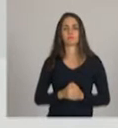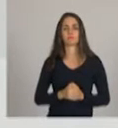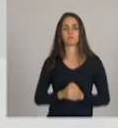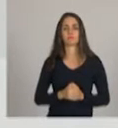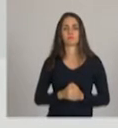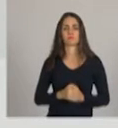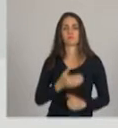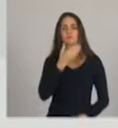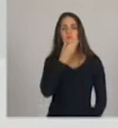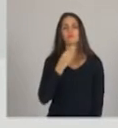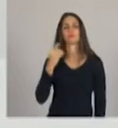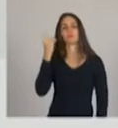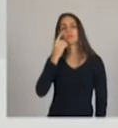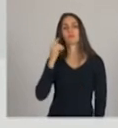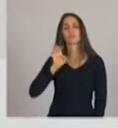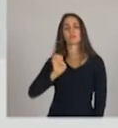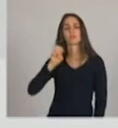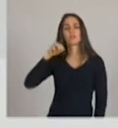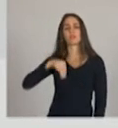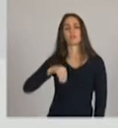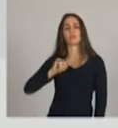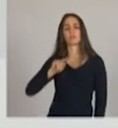Deputado Emílio Mameri, como vota?